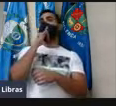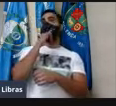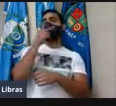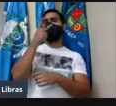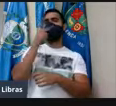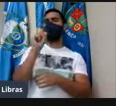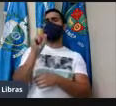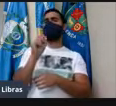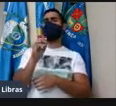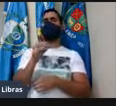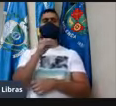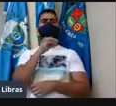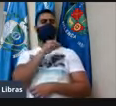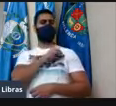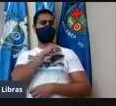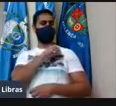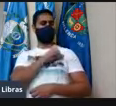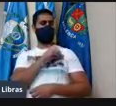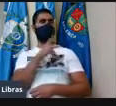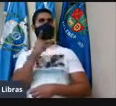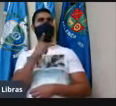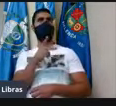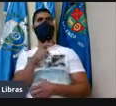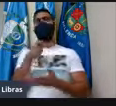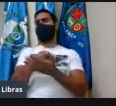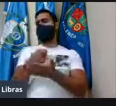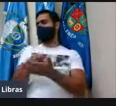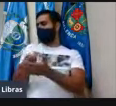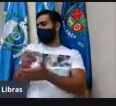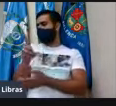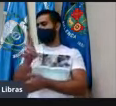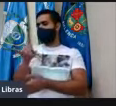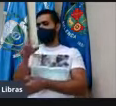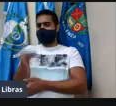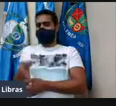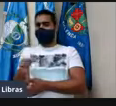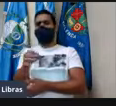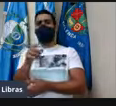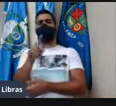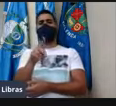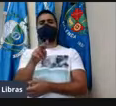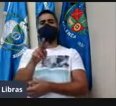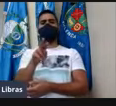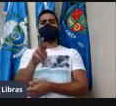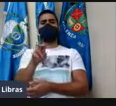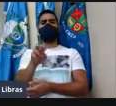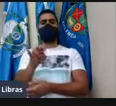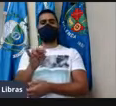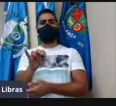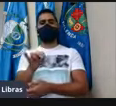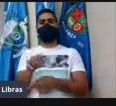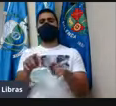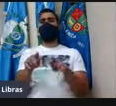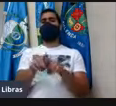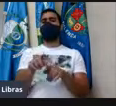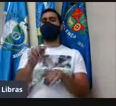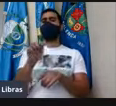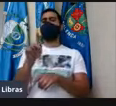que é obrigação, mas rigorosamente em dia. O PREV, a folha de aposentado e